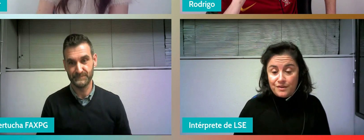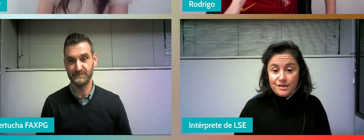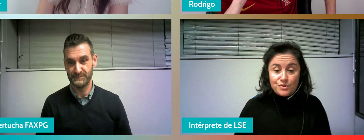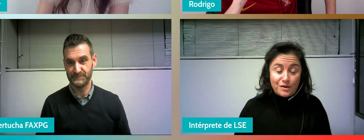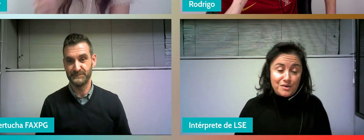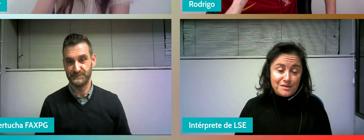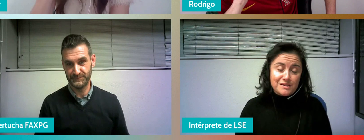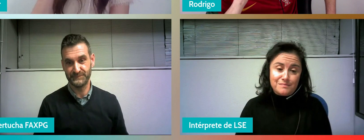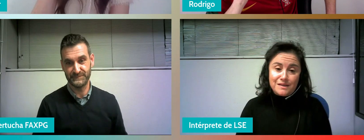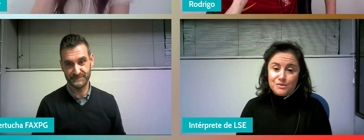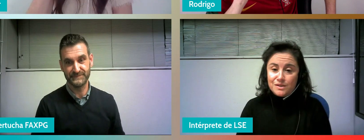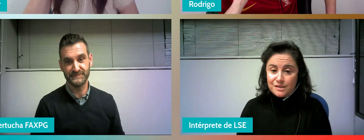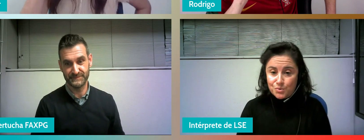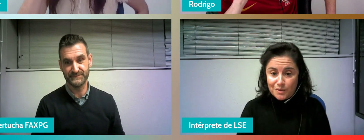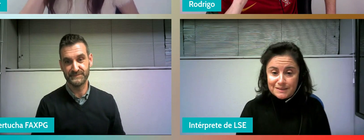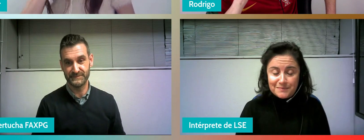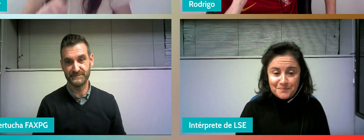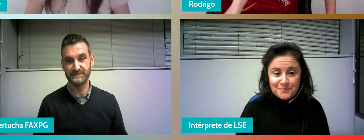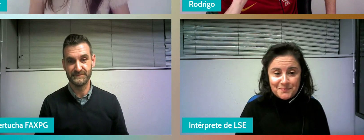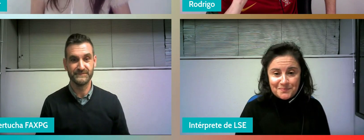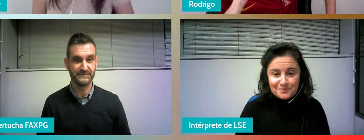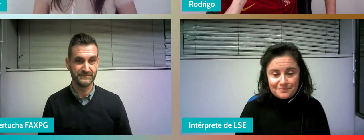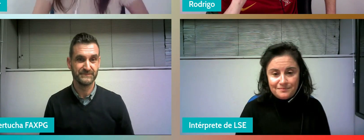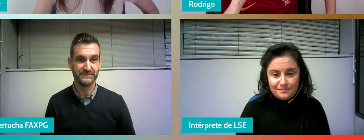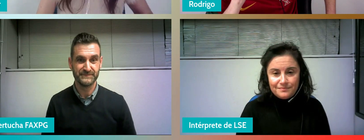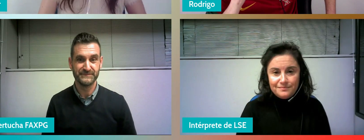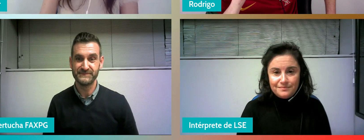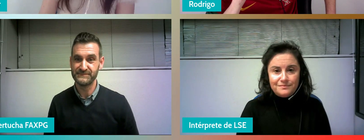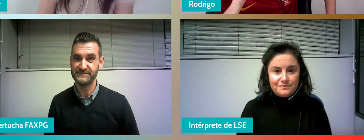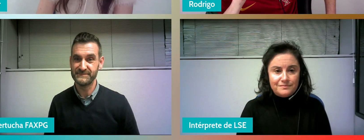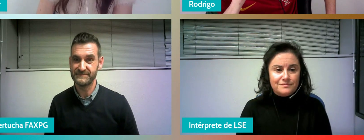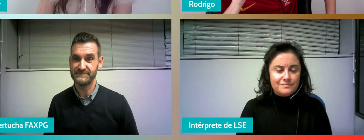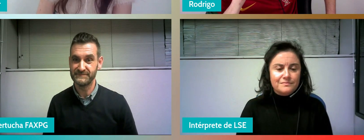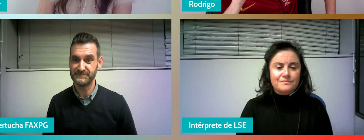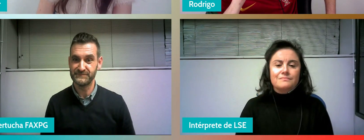línguas oficiais potentes en España son esas dúas.